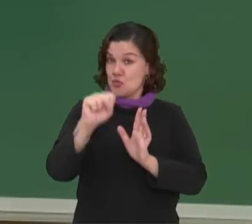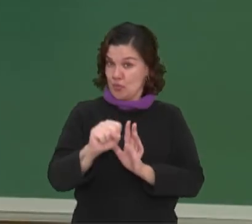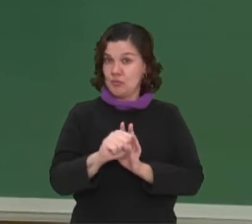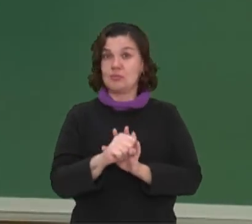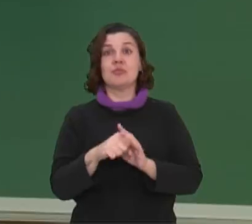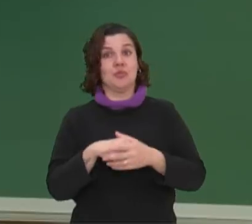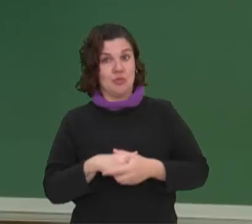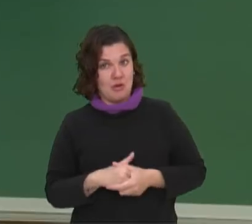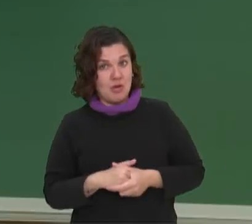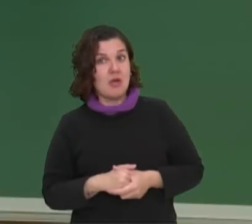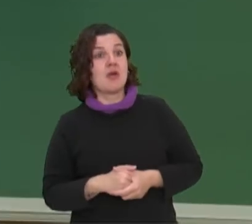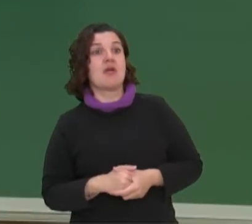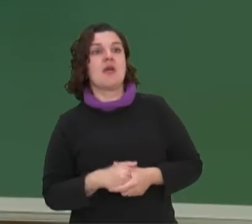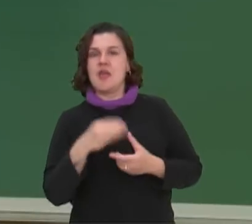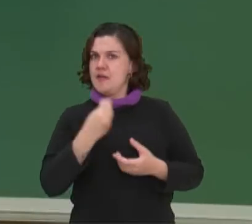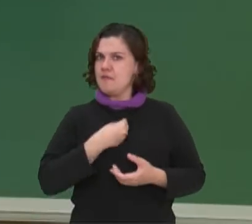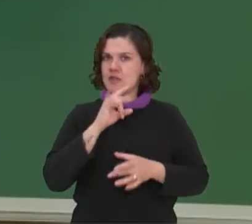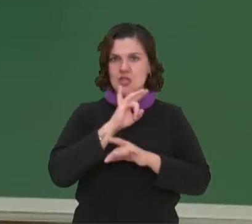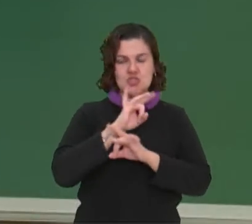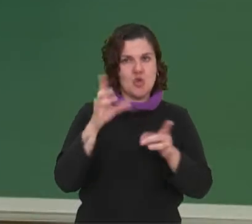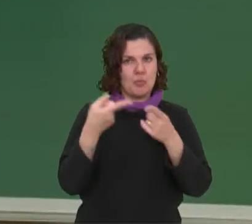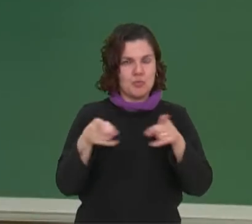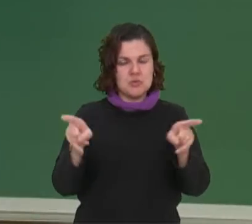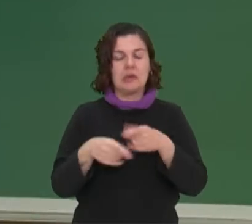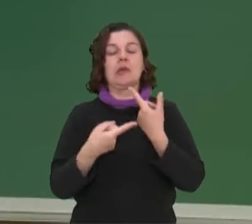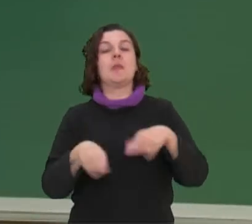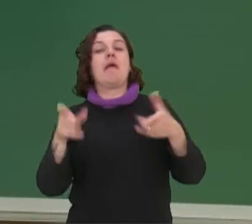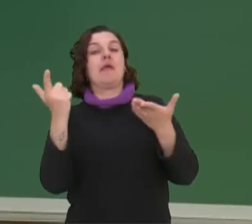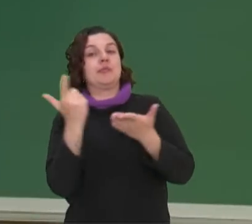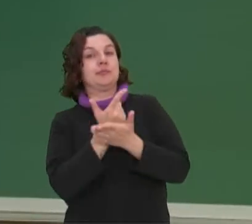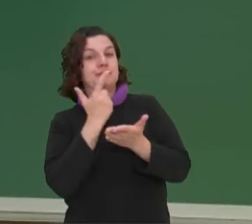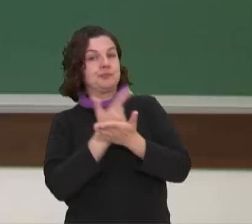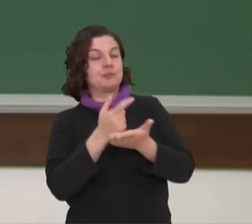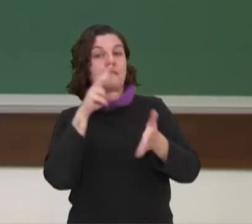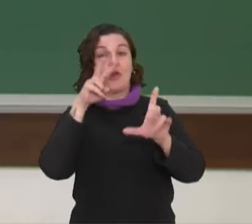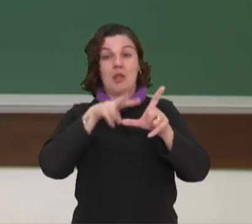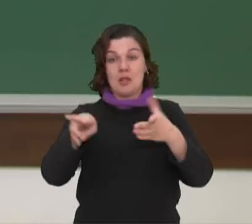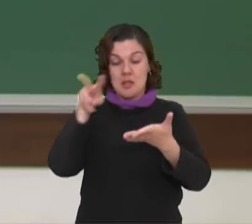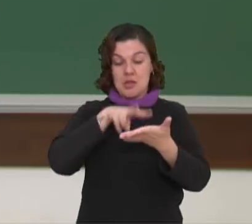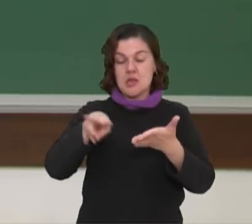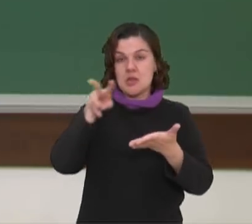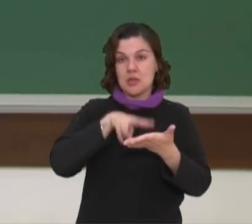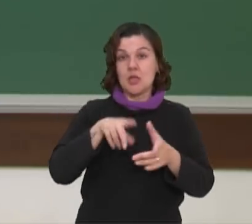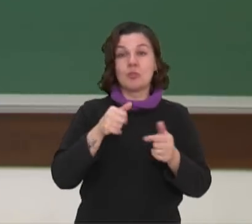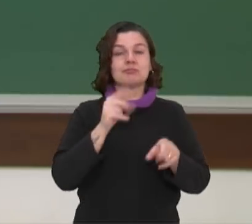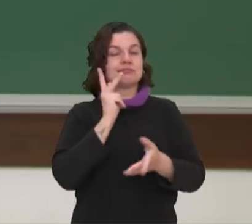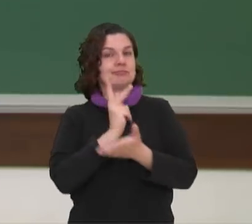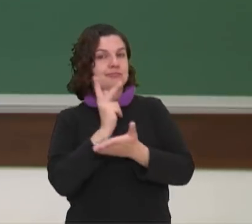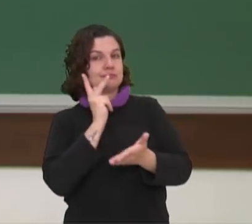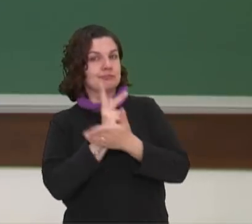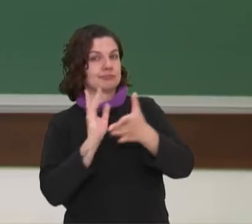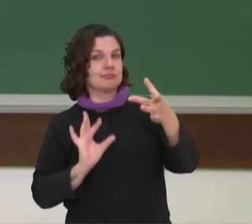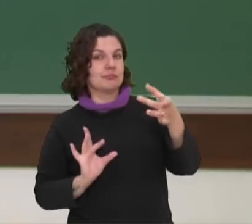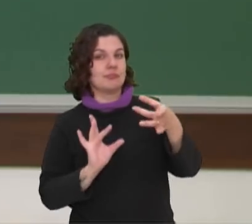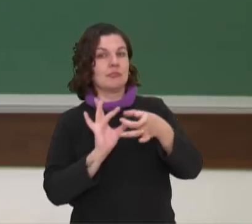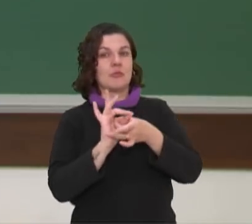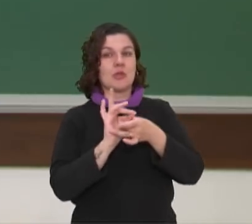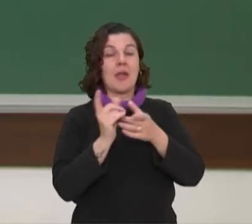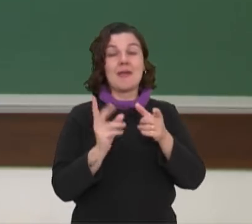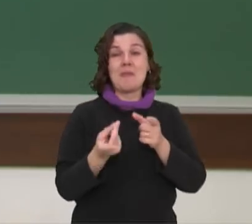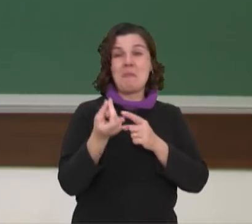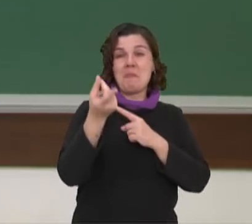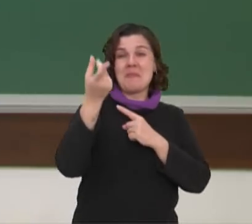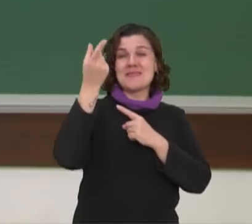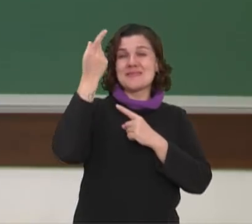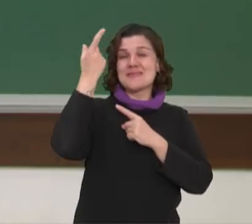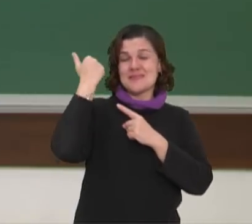música. A literatura, e essa aí você estudou em português um pouquinho, muito ligada ao arcadismo,